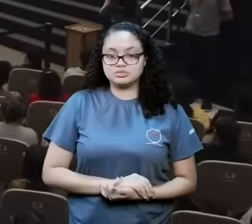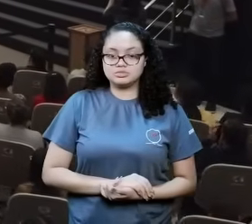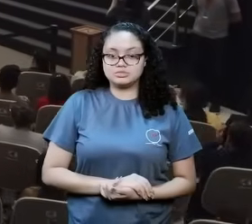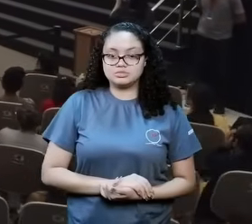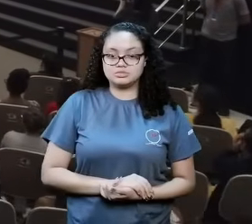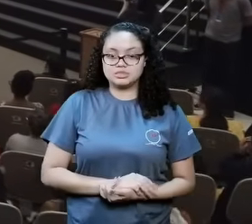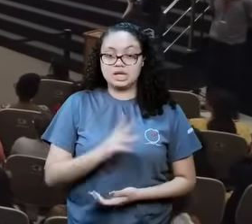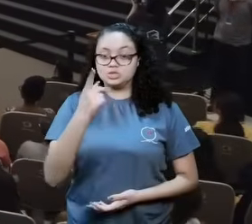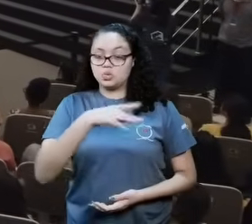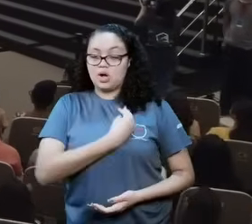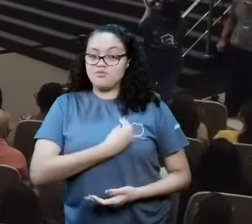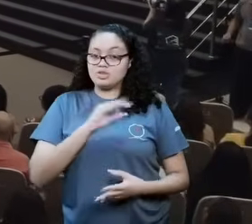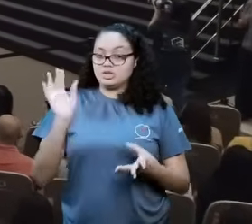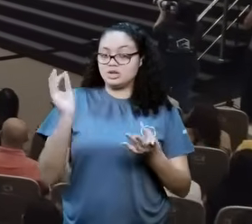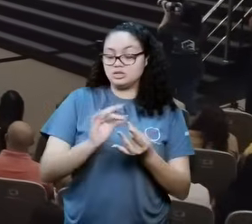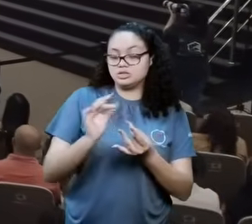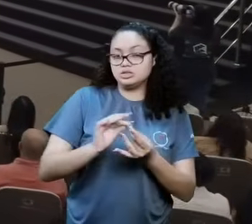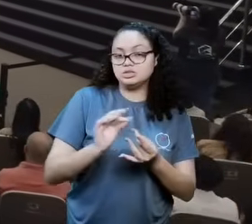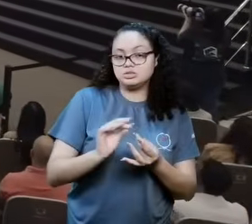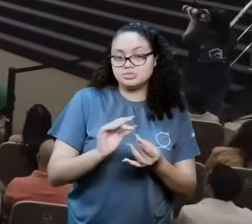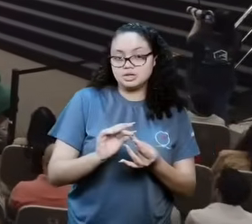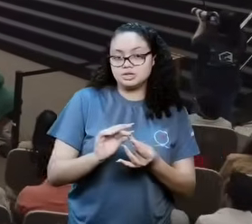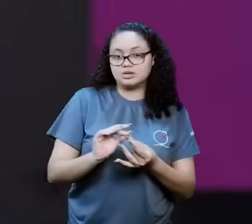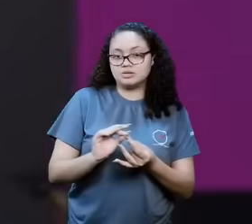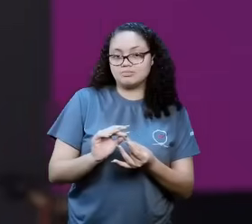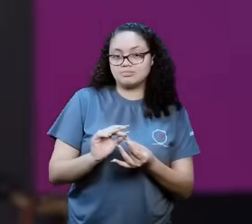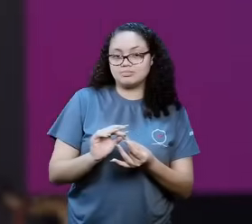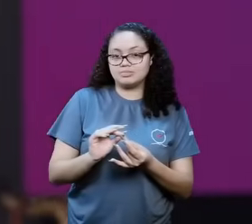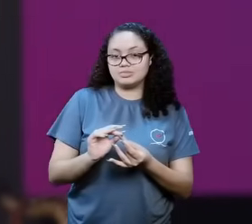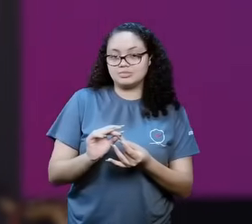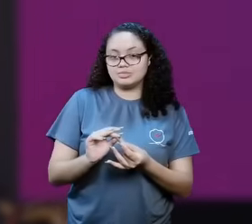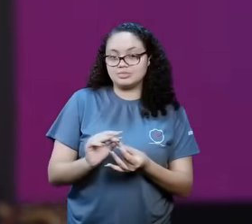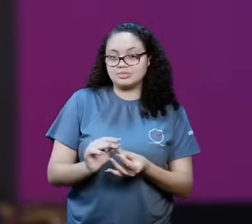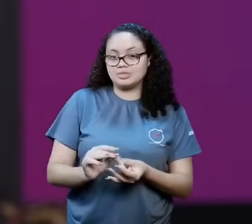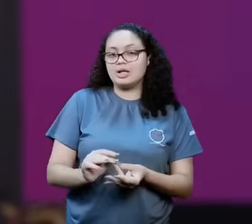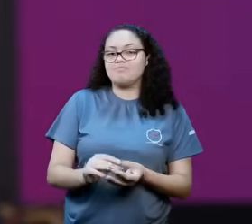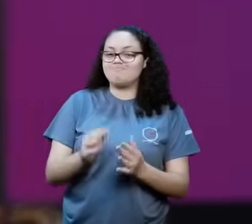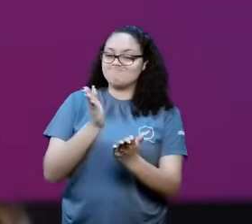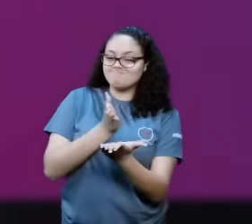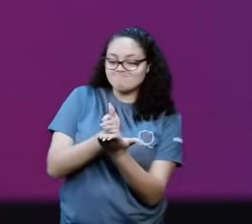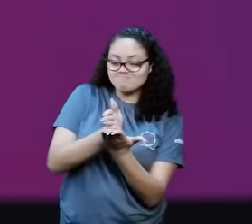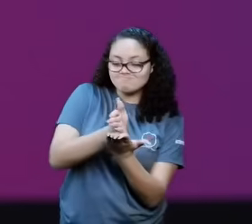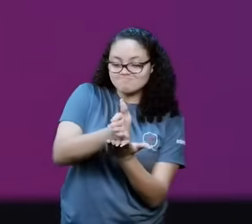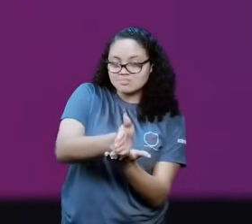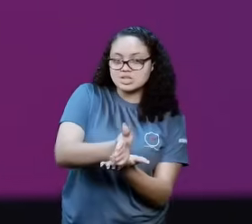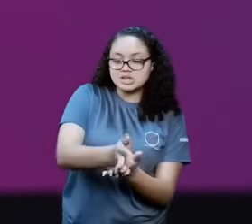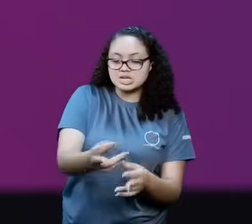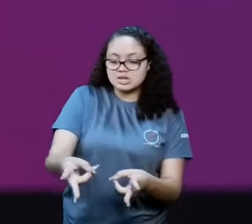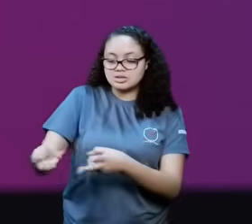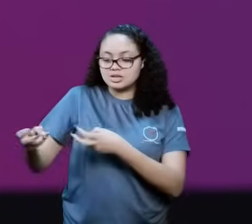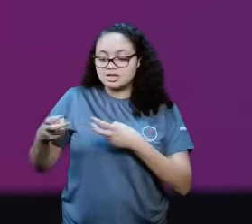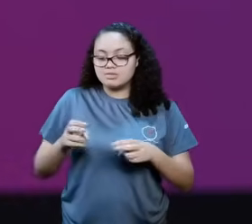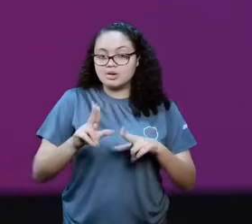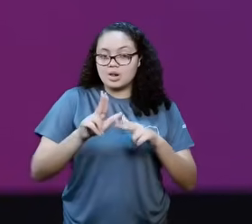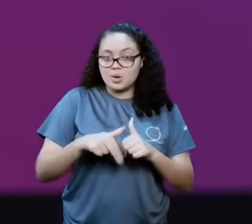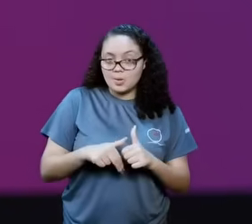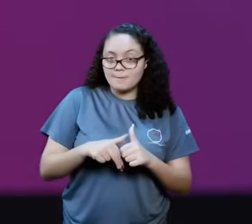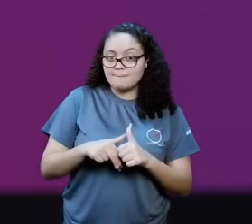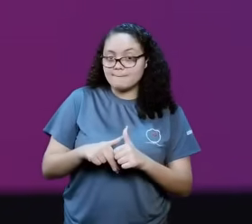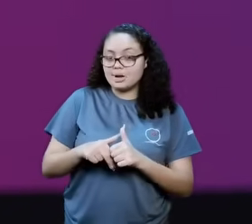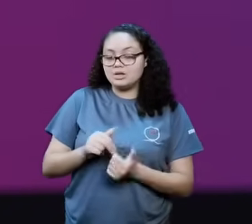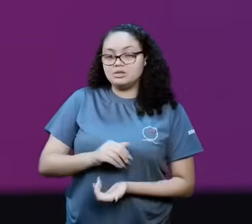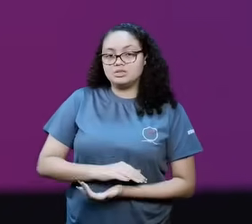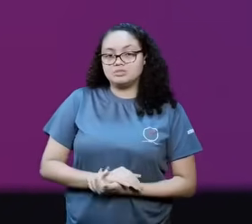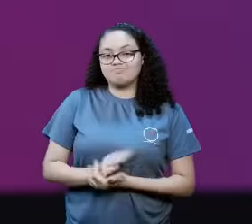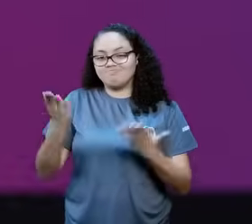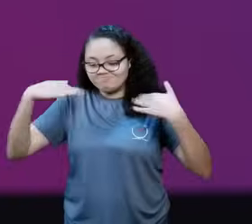Quando a sua vida espiritual é em dia, aquele discernimento que eu te falei que só vem por intermédio da devoção,